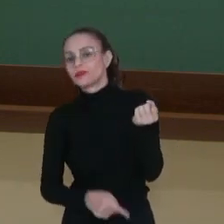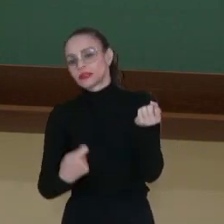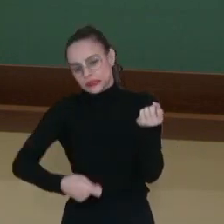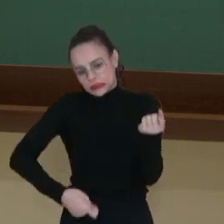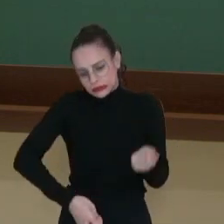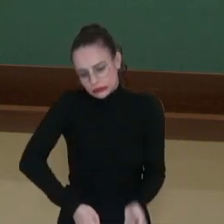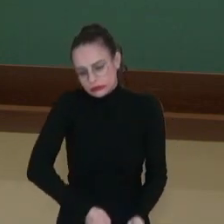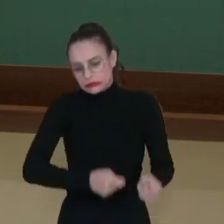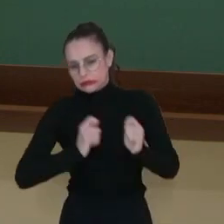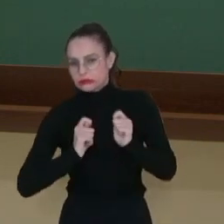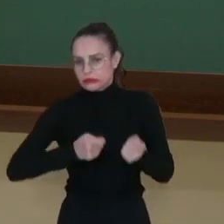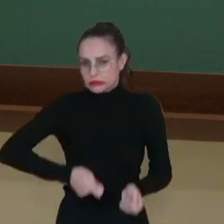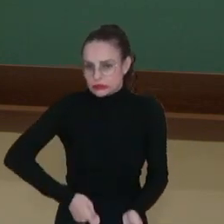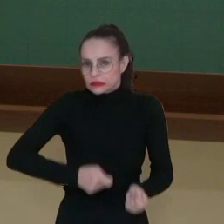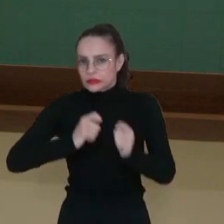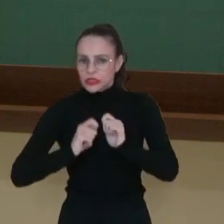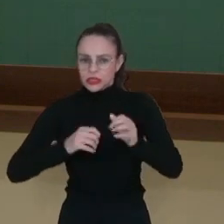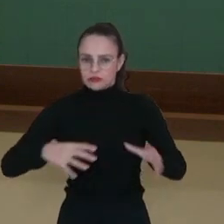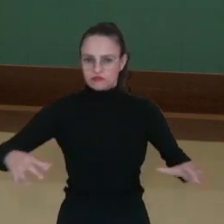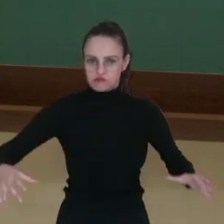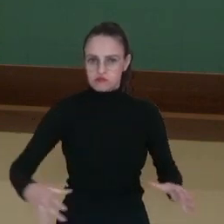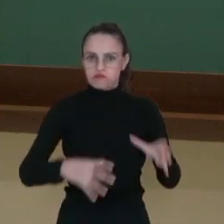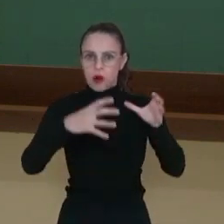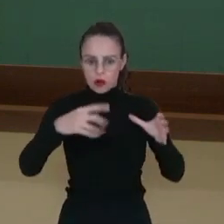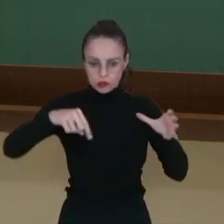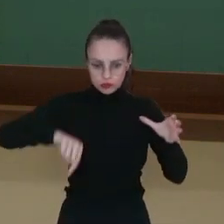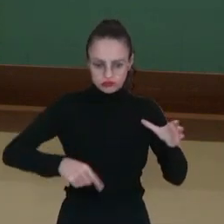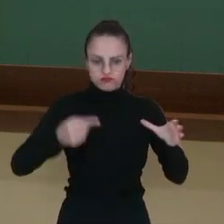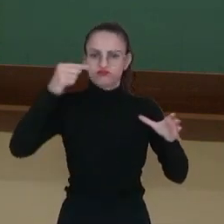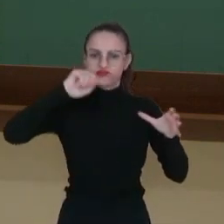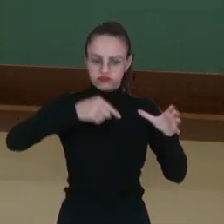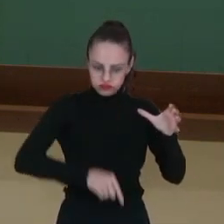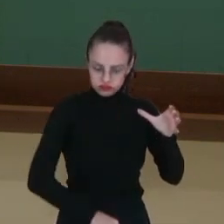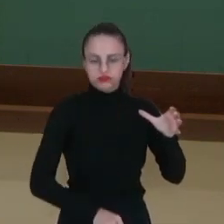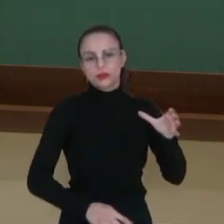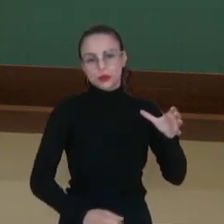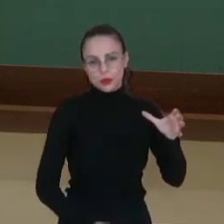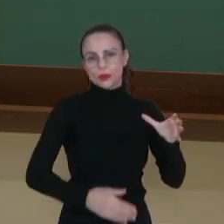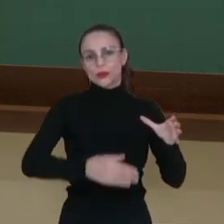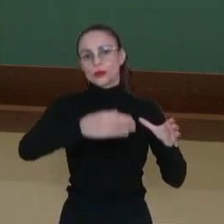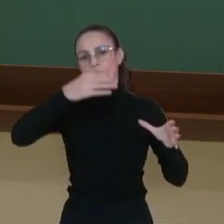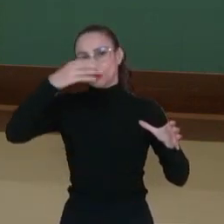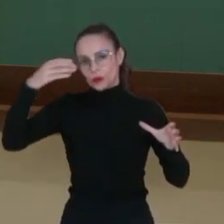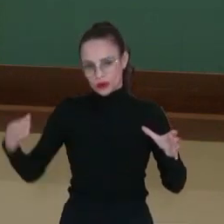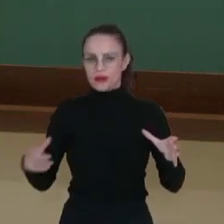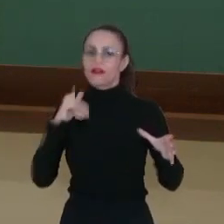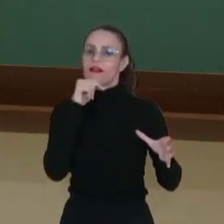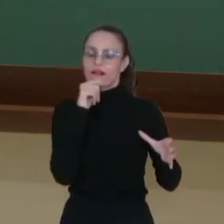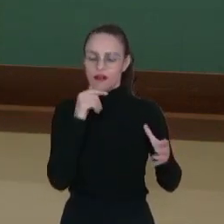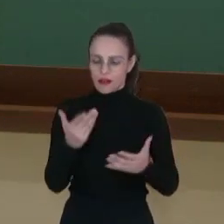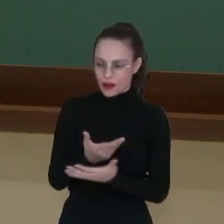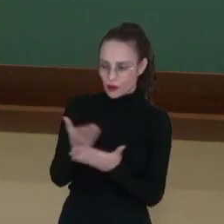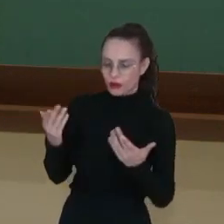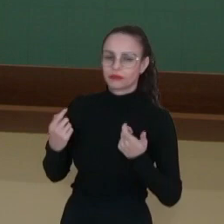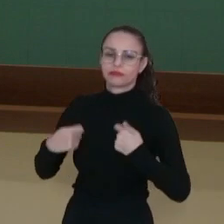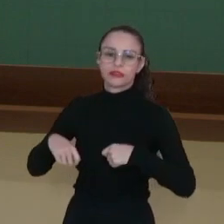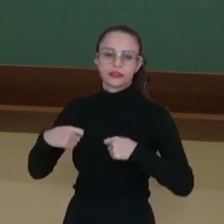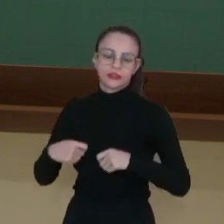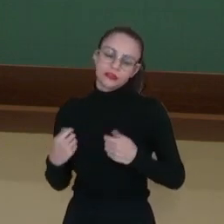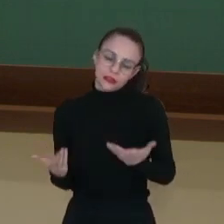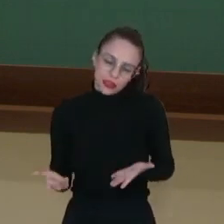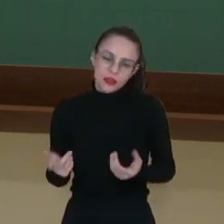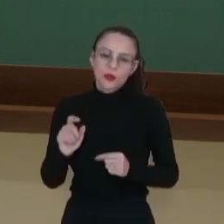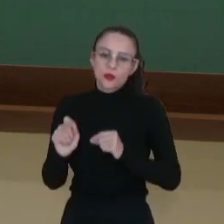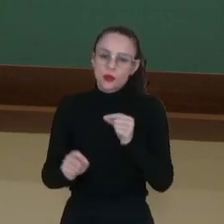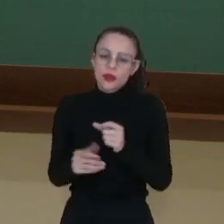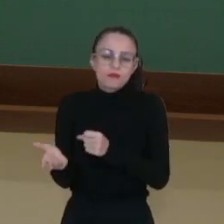no meio do leito do rio nesses períodos secos para conseguir ter um pouco de água para atender as suas necessidades mínimas